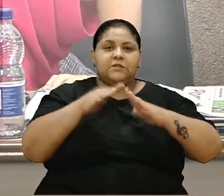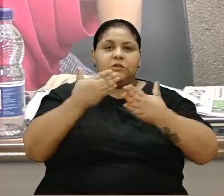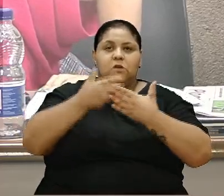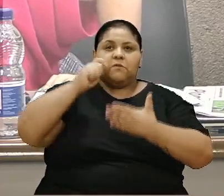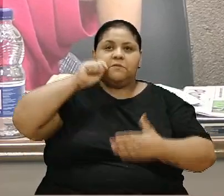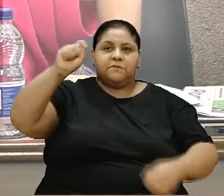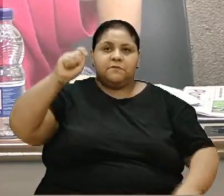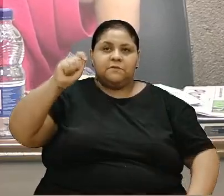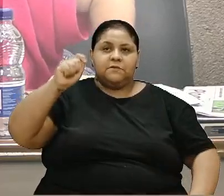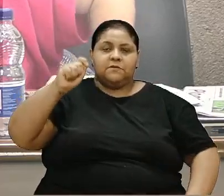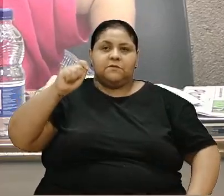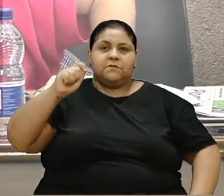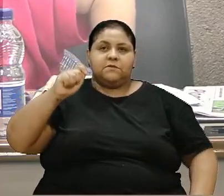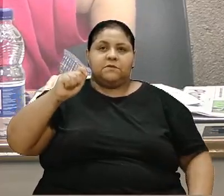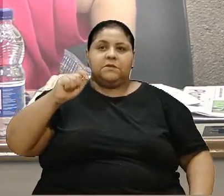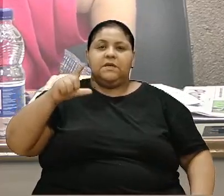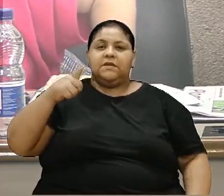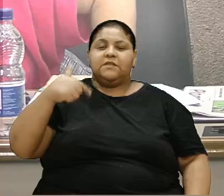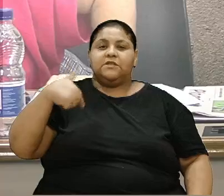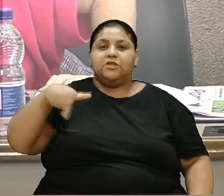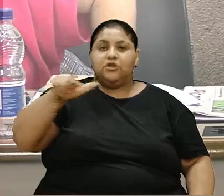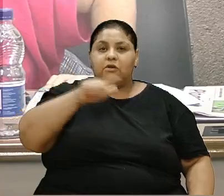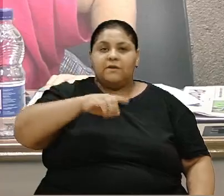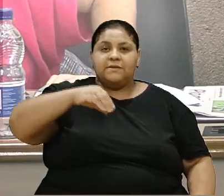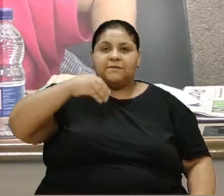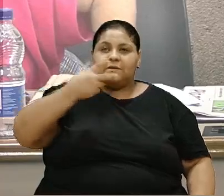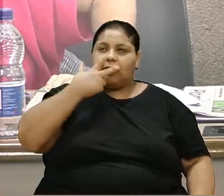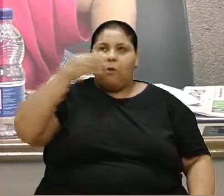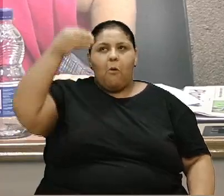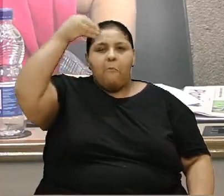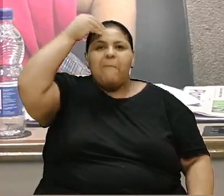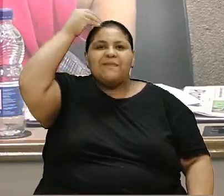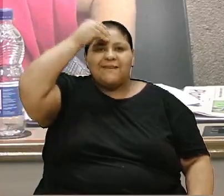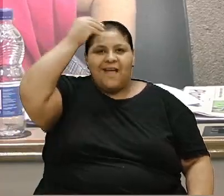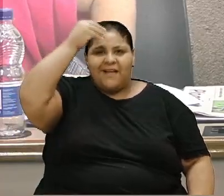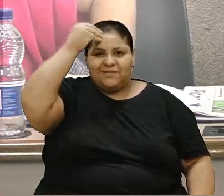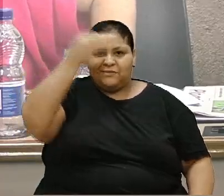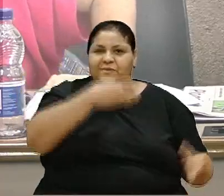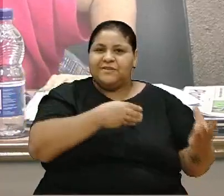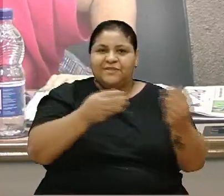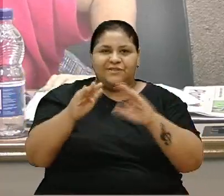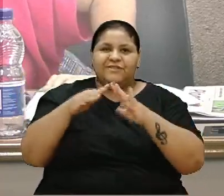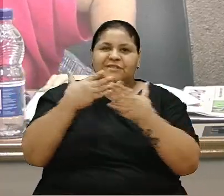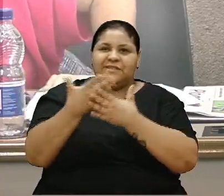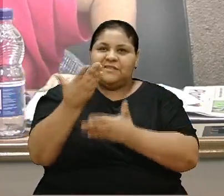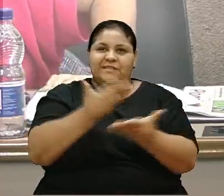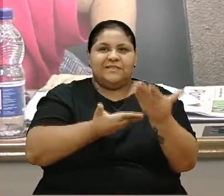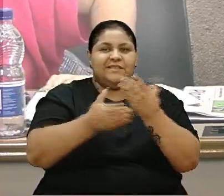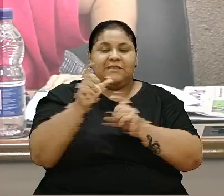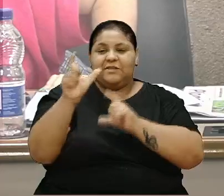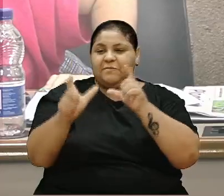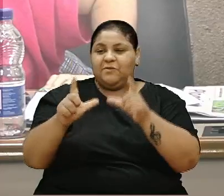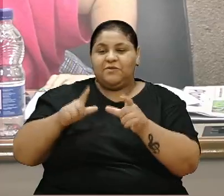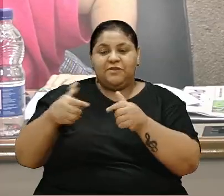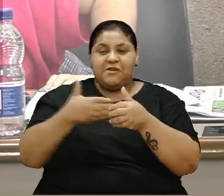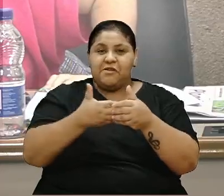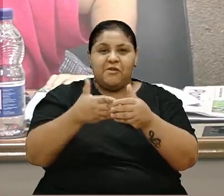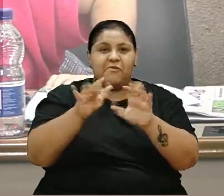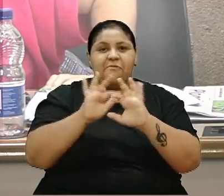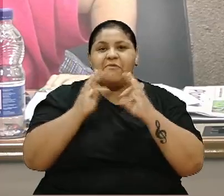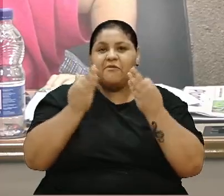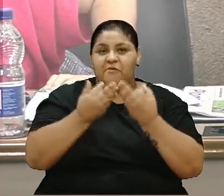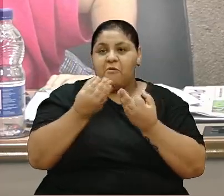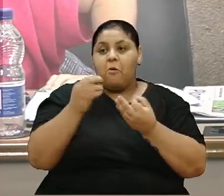se apadrinhássemos muitas dessas escolas, desses locais que atendem pessoas desassistidas pelas famílias ou às